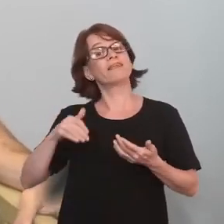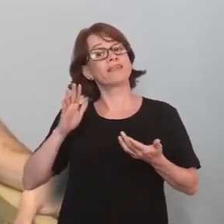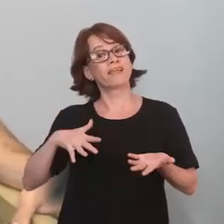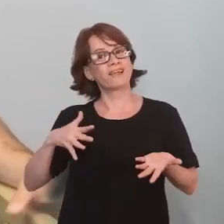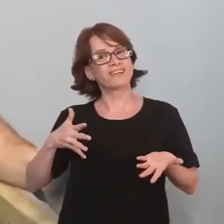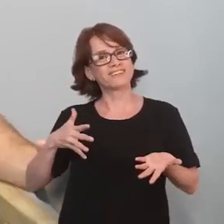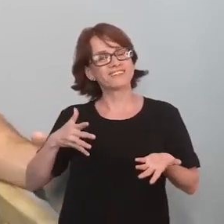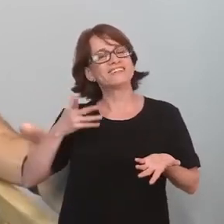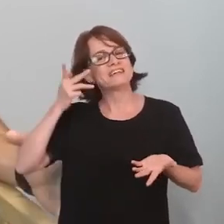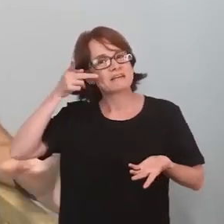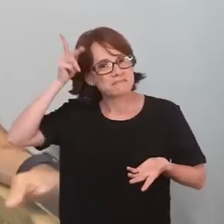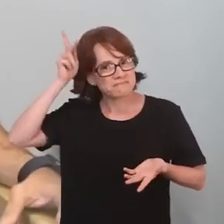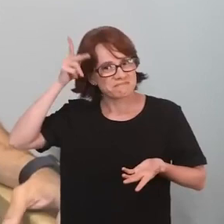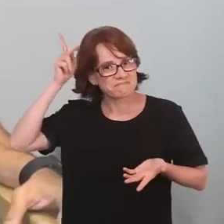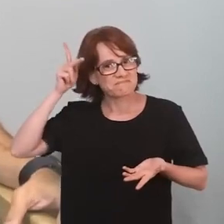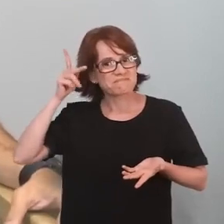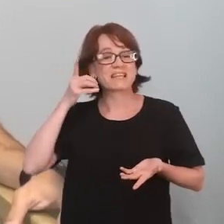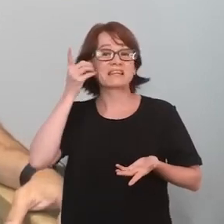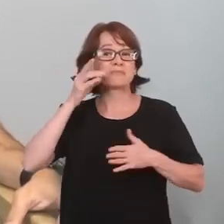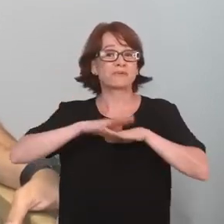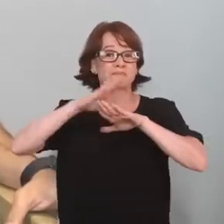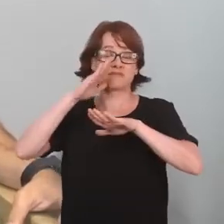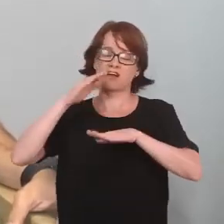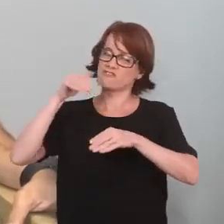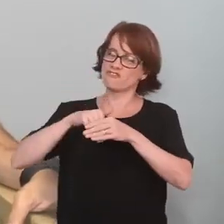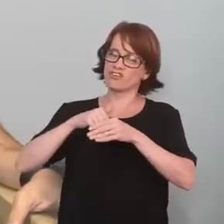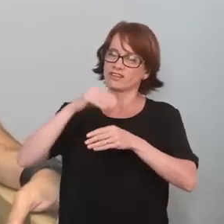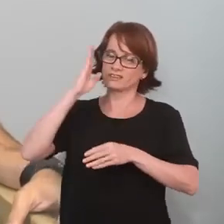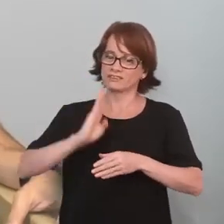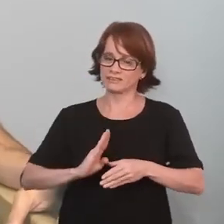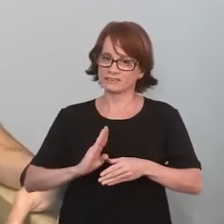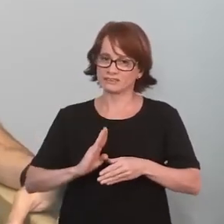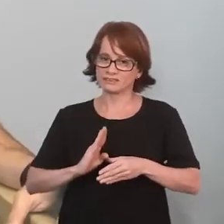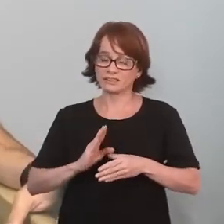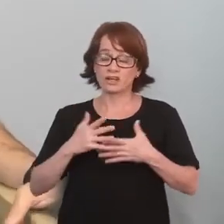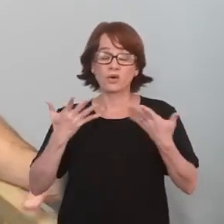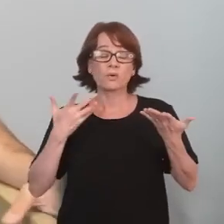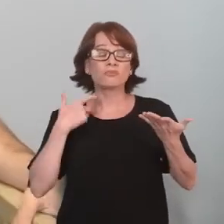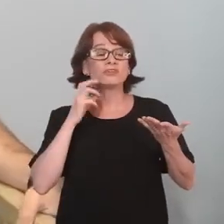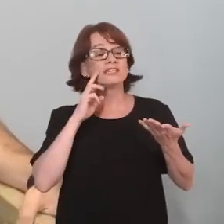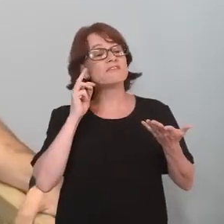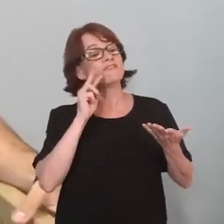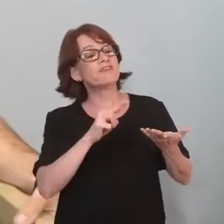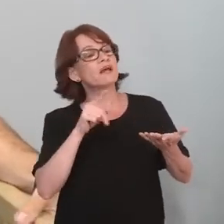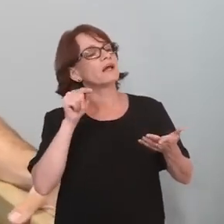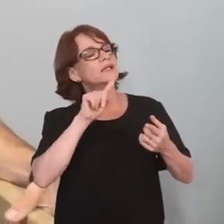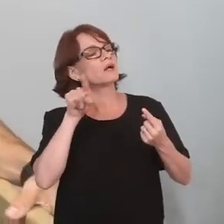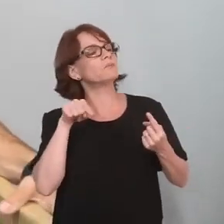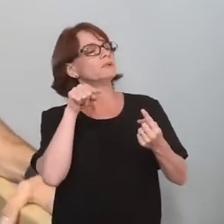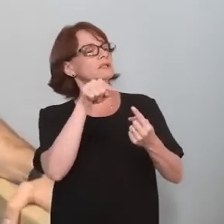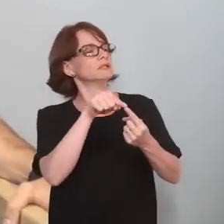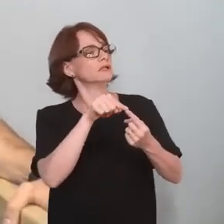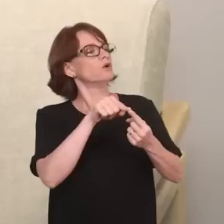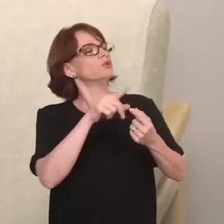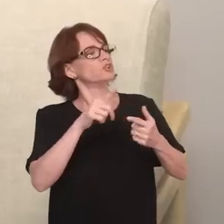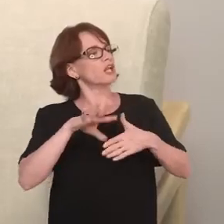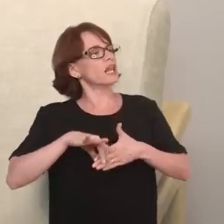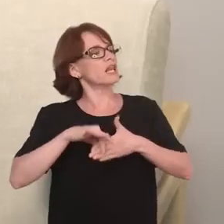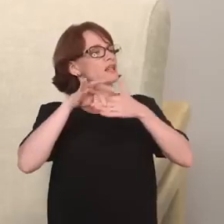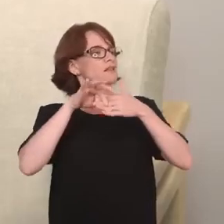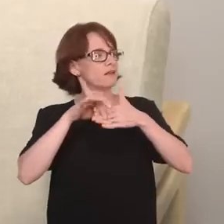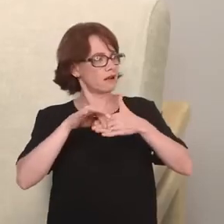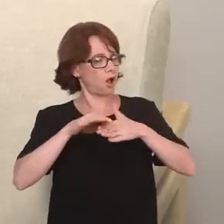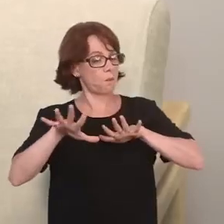Brasil. Como é que você enxerga a sua missão de liderar esse movimento conservador aqui em Brasília? Eu acho que é